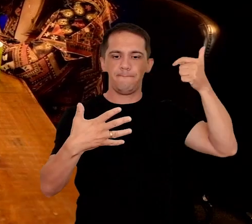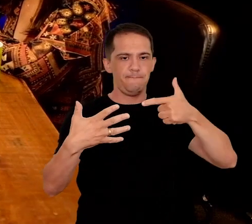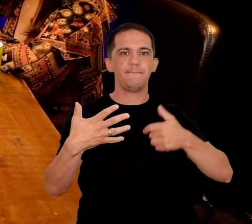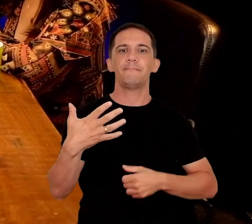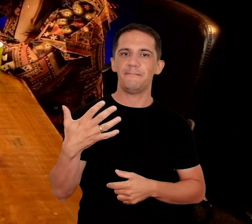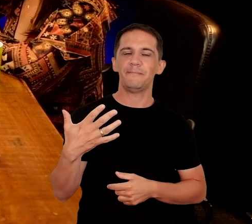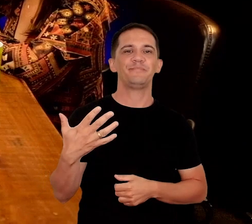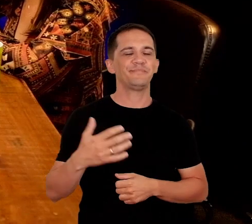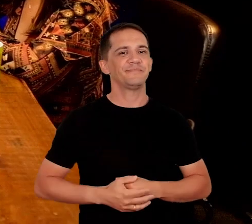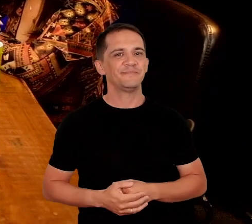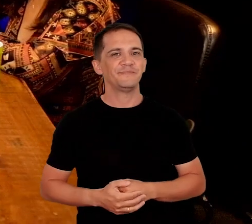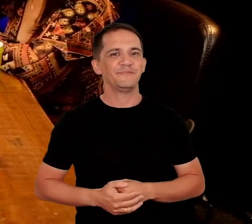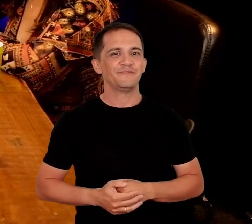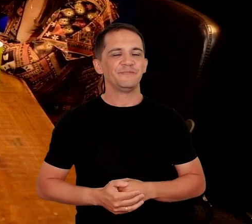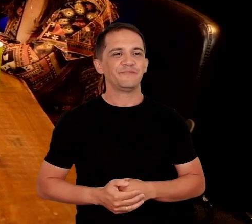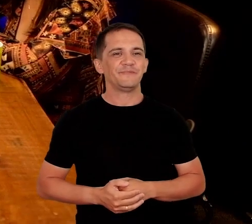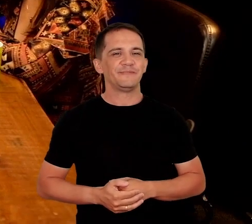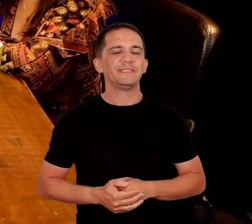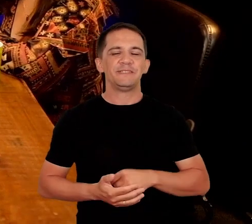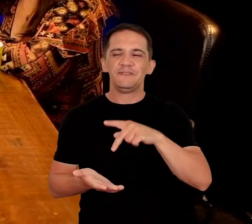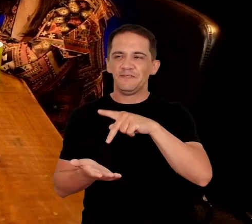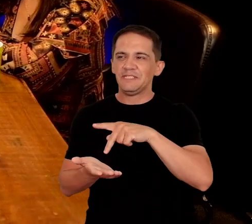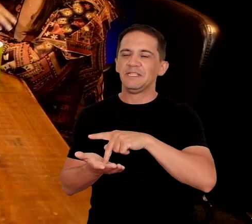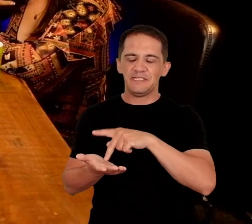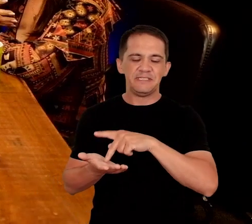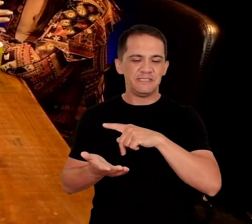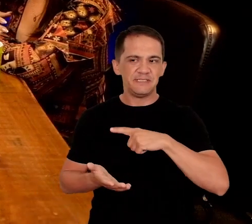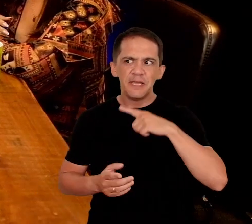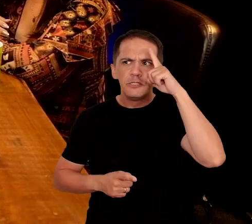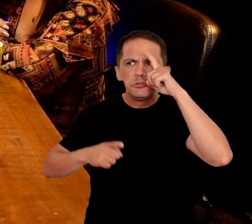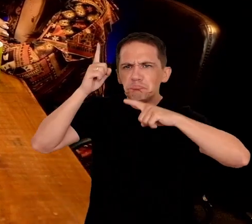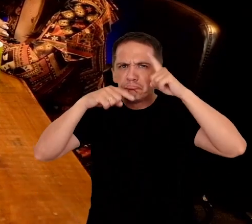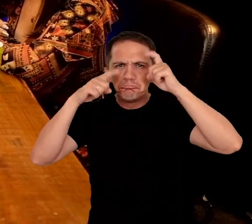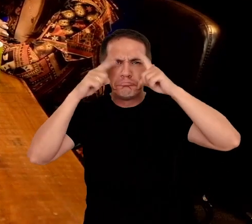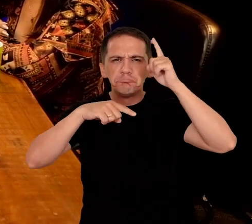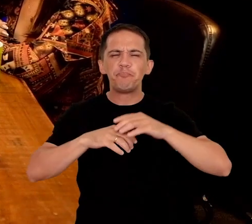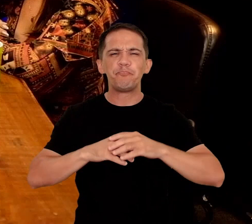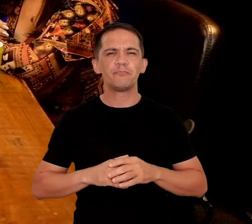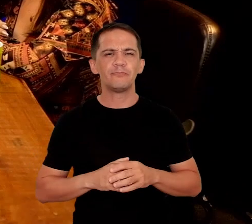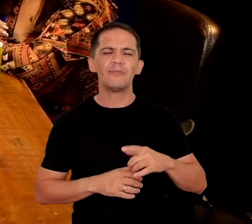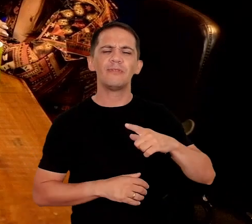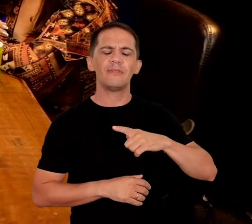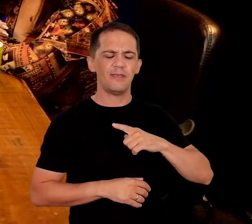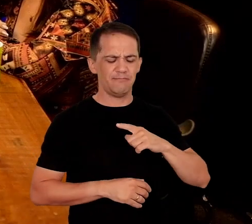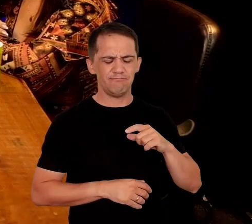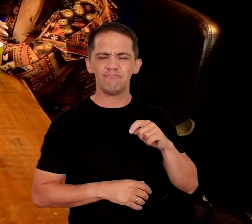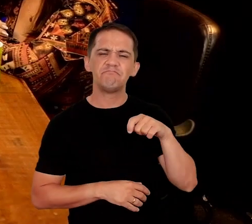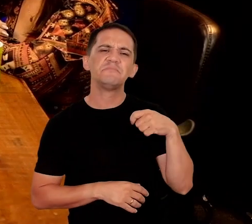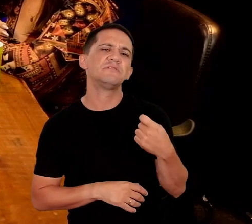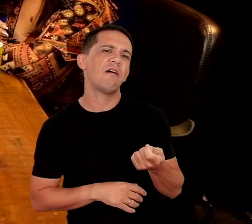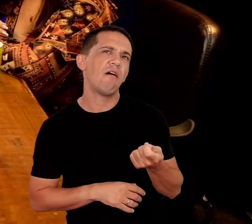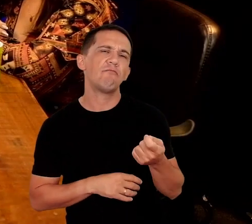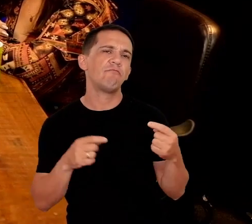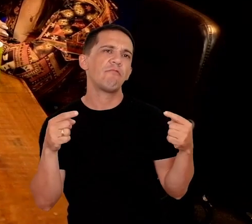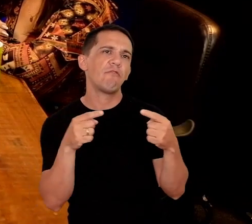assim, de tradução, né? De intérprete, eu acho que se chama. É muita expressão facial, né? Muita expressão. Consegue lembrar agora de um